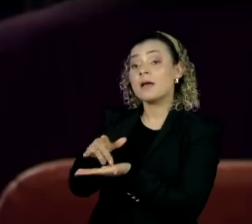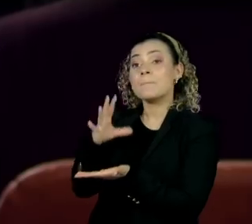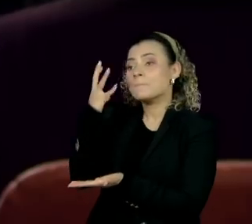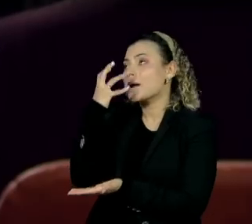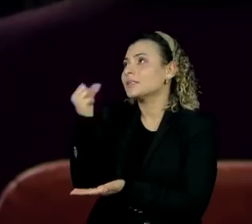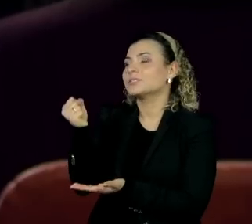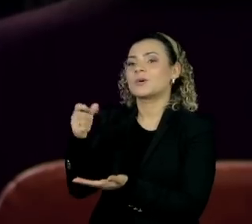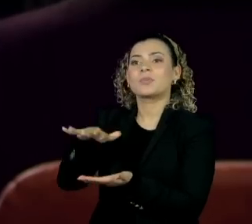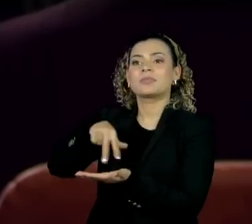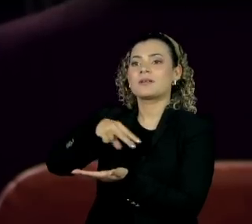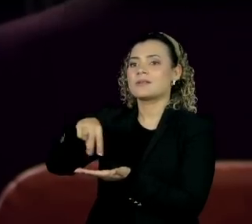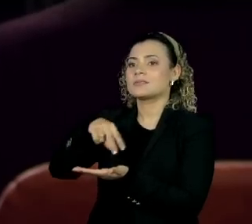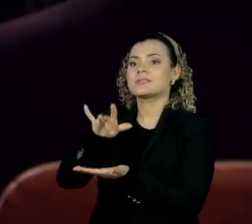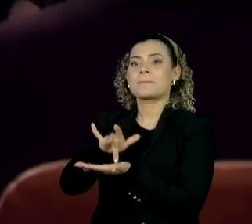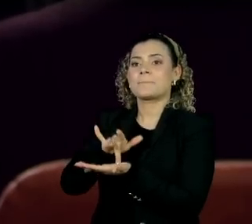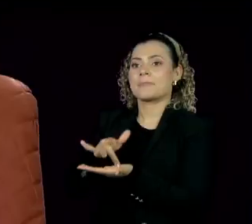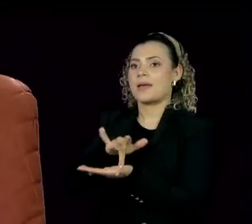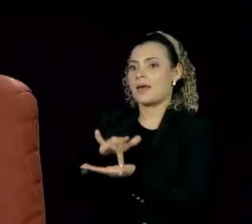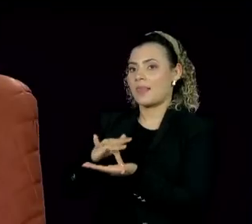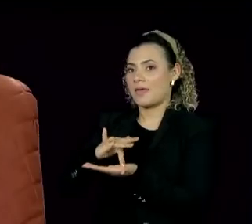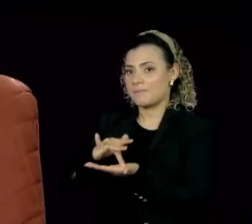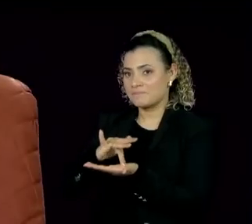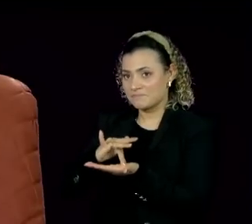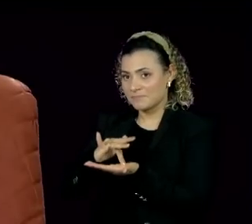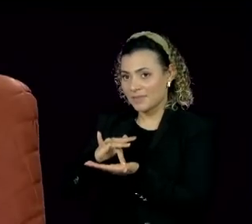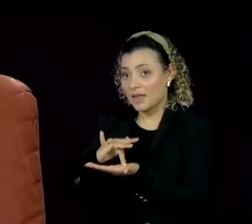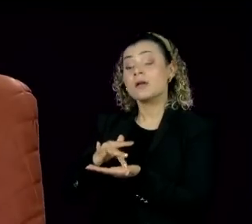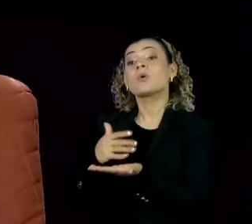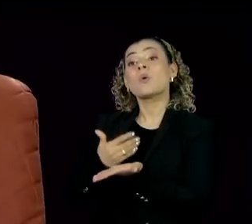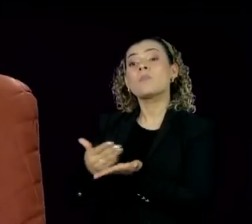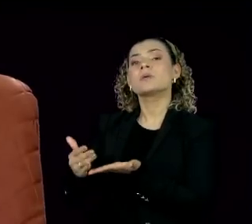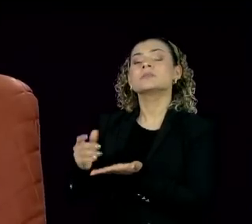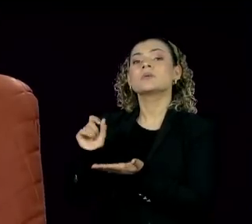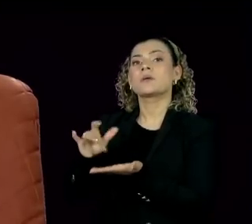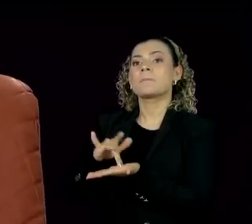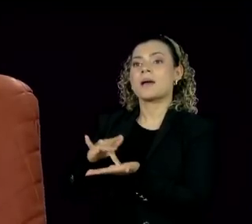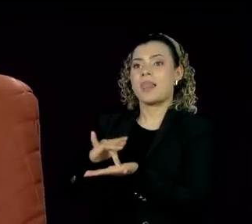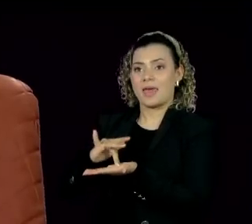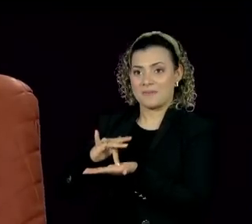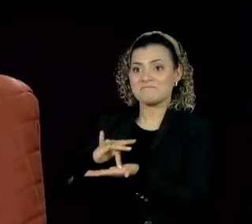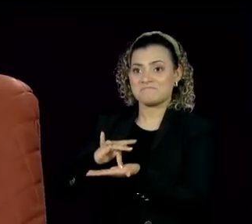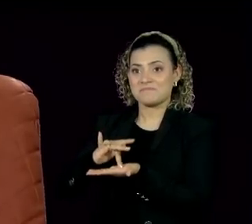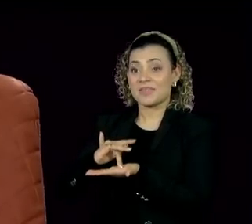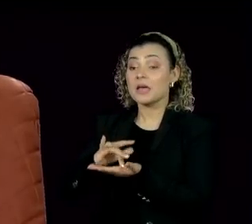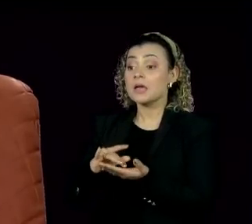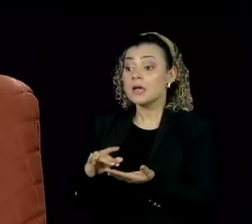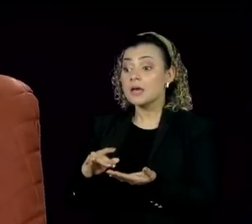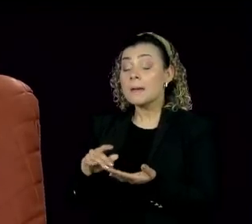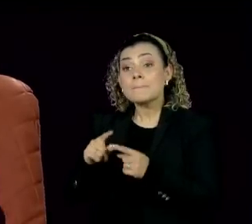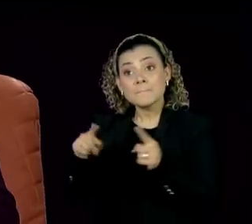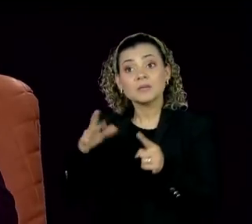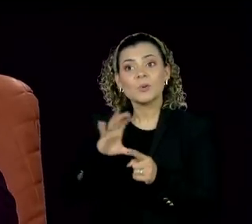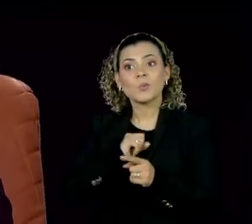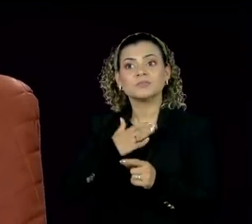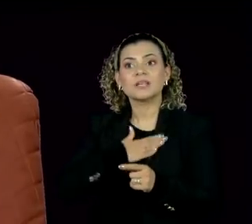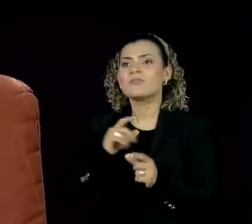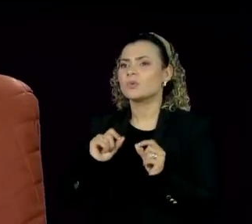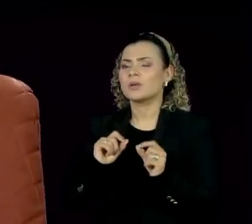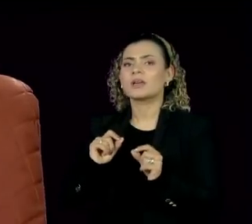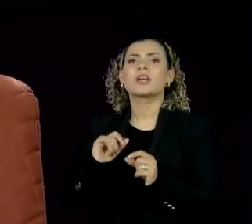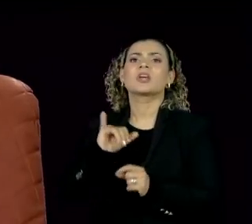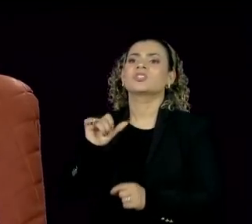dança. Ela apareceu assim, quando eu conheci o balé clássico. Mas eu gostava mesmo de ouvir